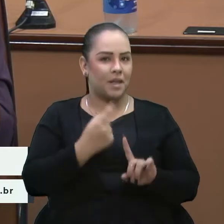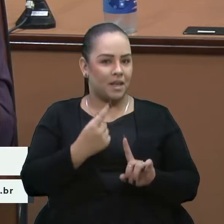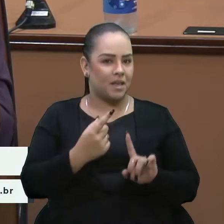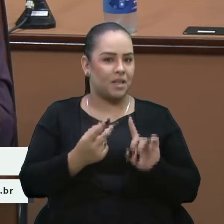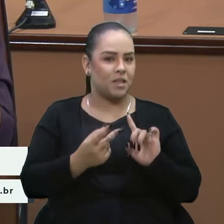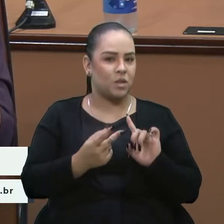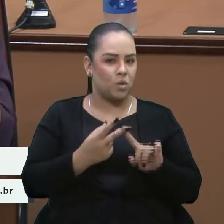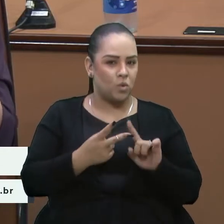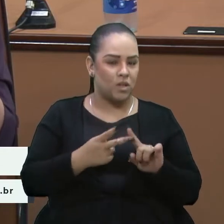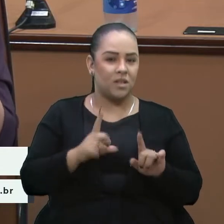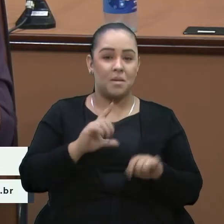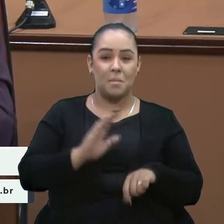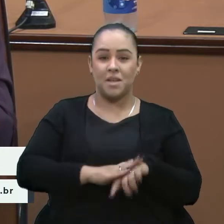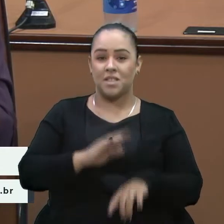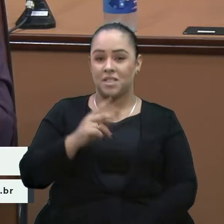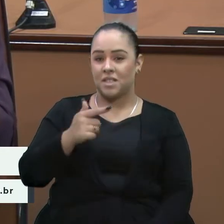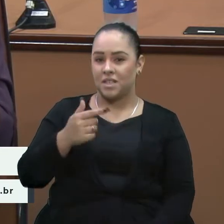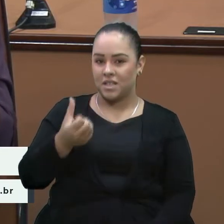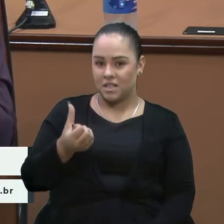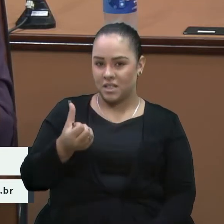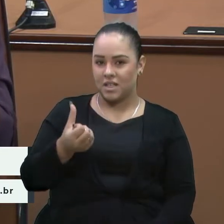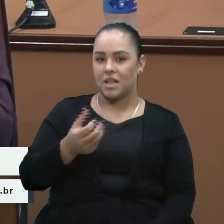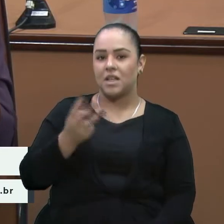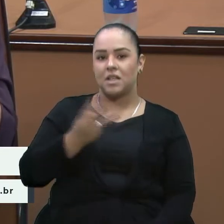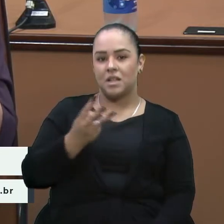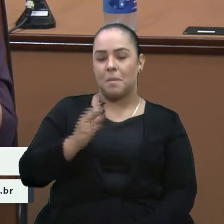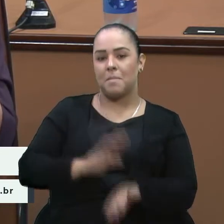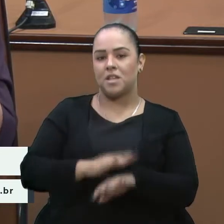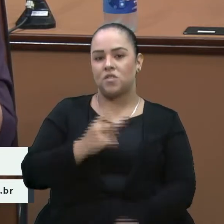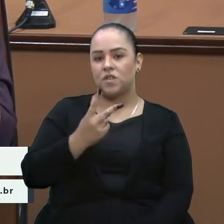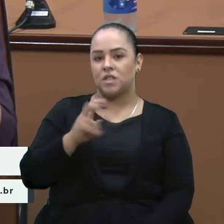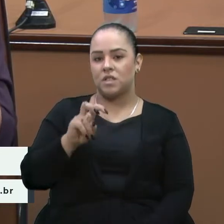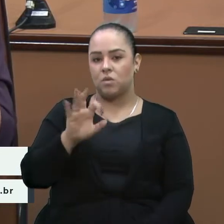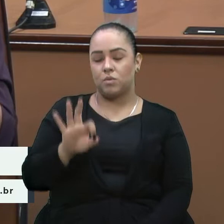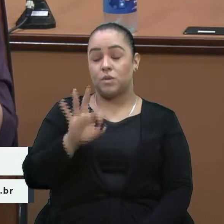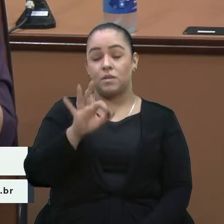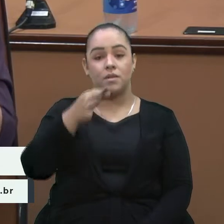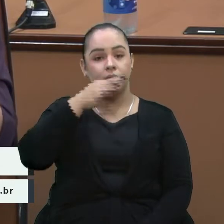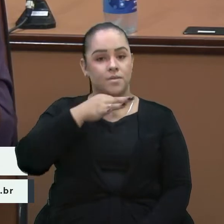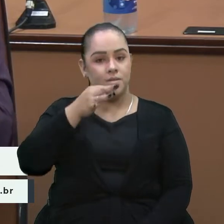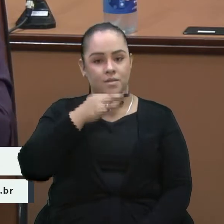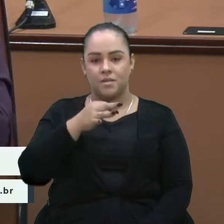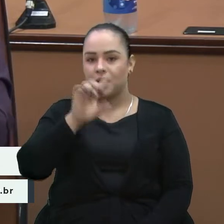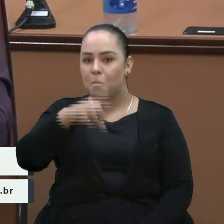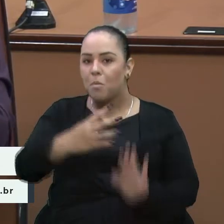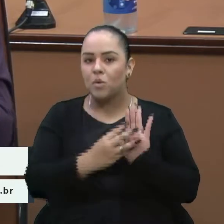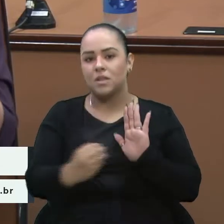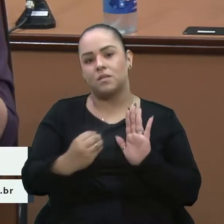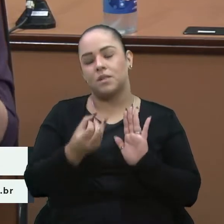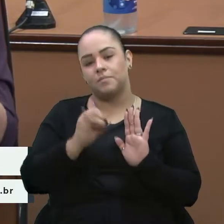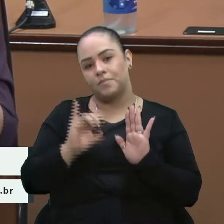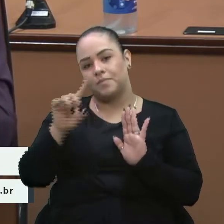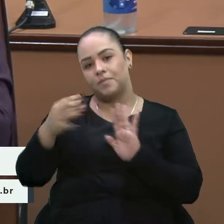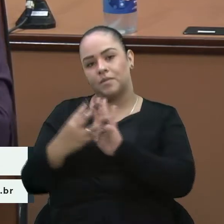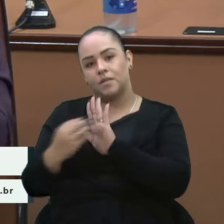de 76%, na terceira, mais de 25%. Então, assim, Caxias do Sul está dando exemplo. Então, se está dando exemplo,